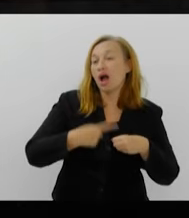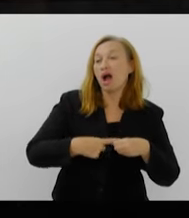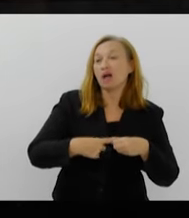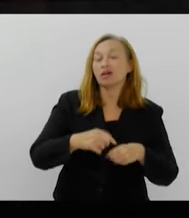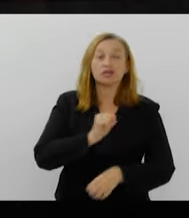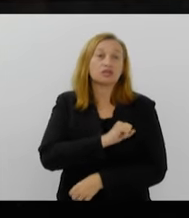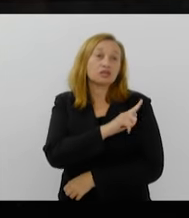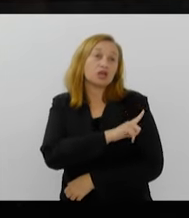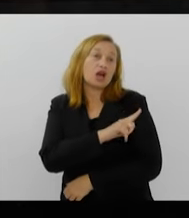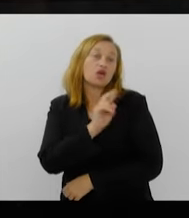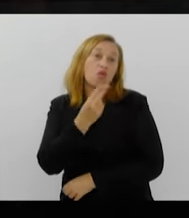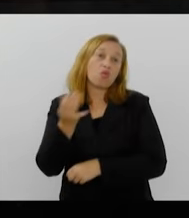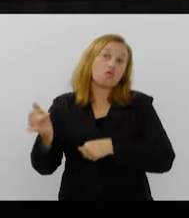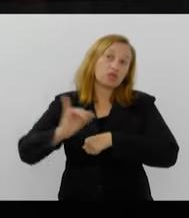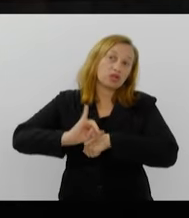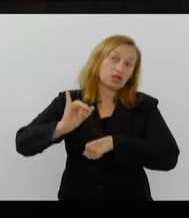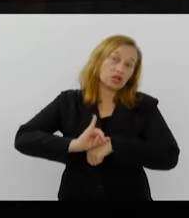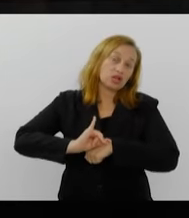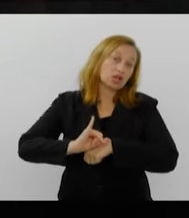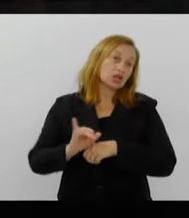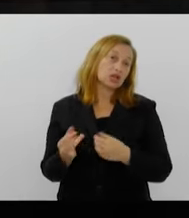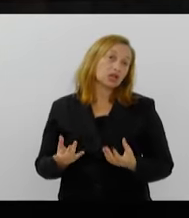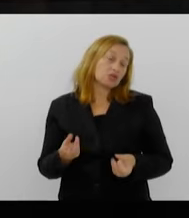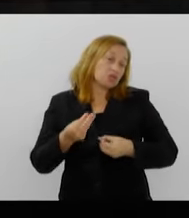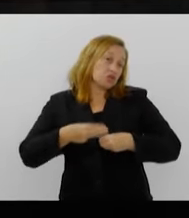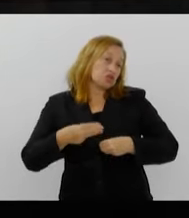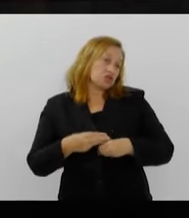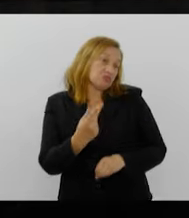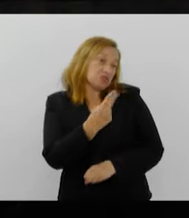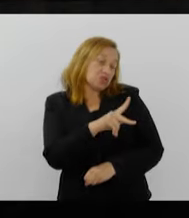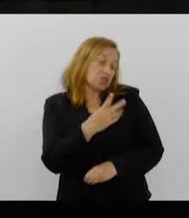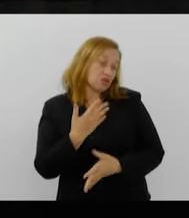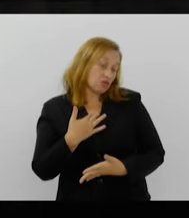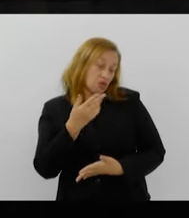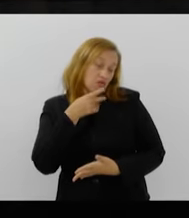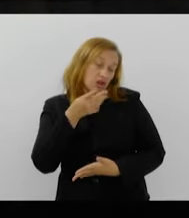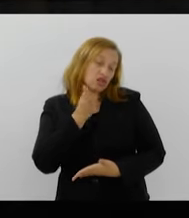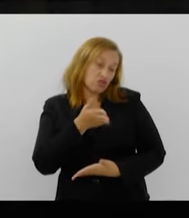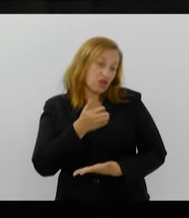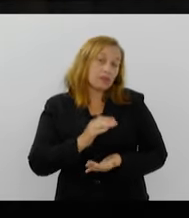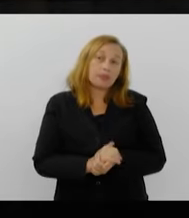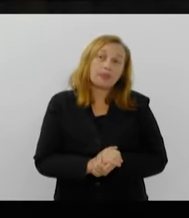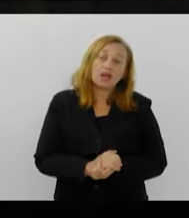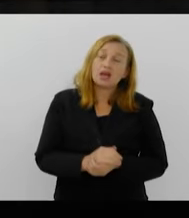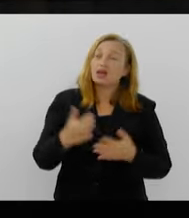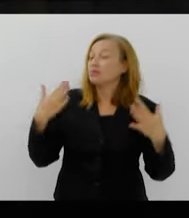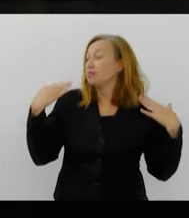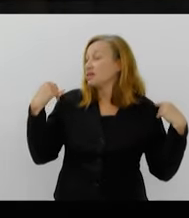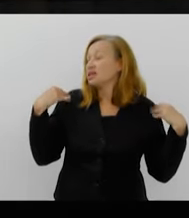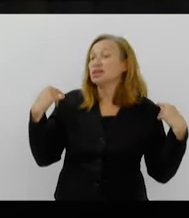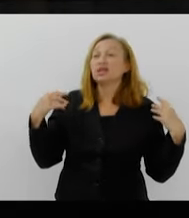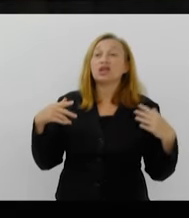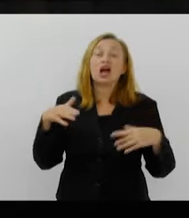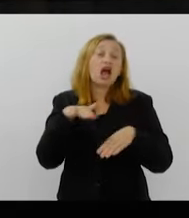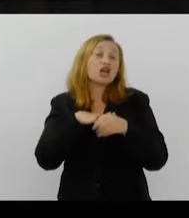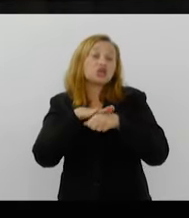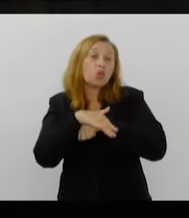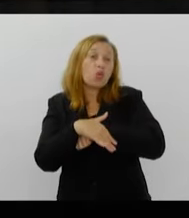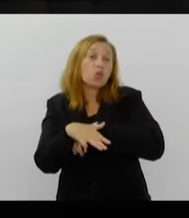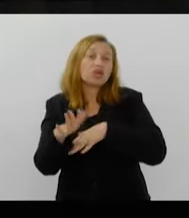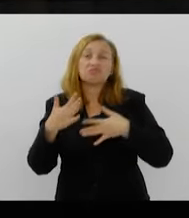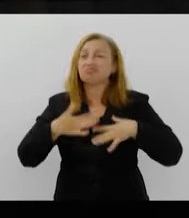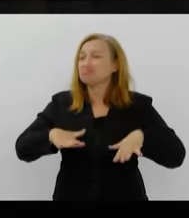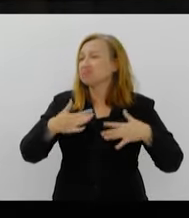Redonda, são os municípios, por exemplo, de vossas excelências aqui, a quem eu me dirigi, andando de noite,